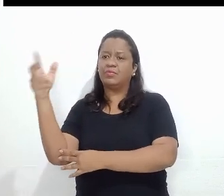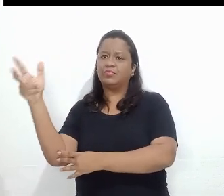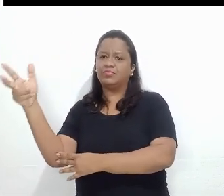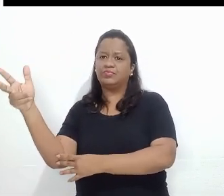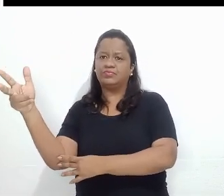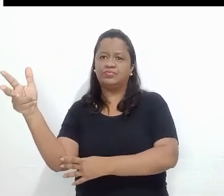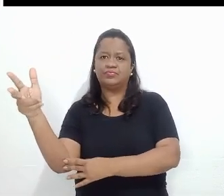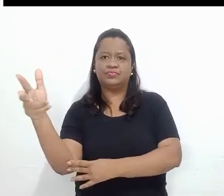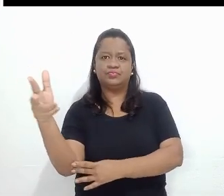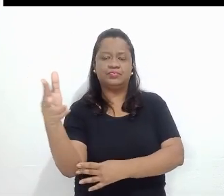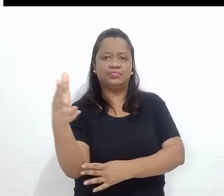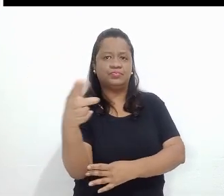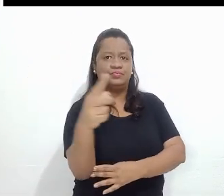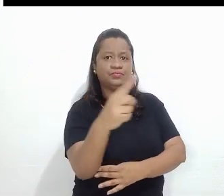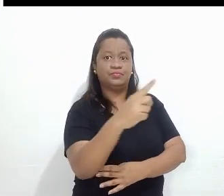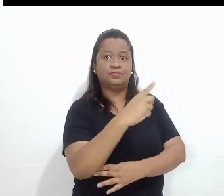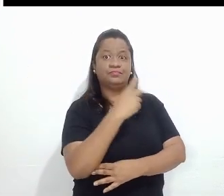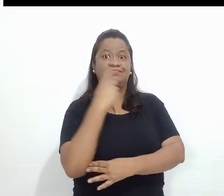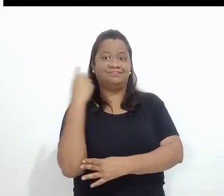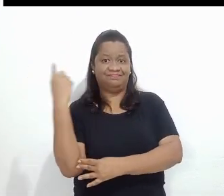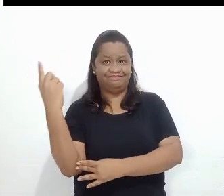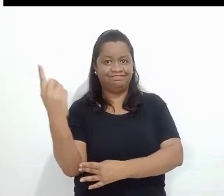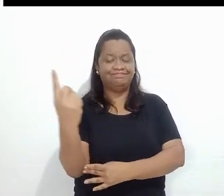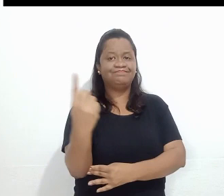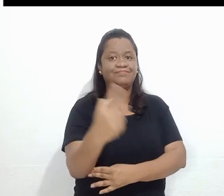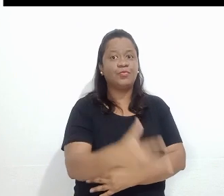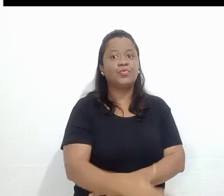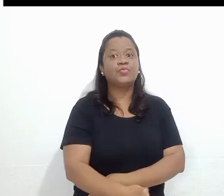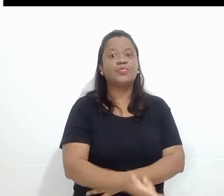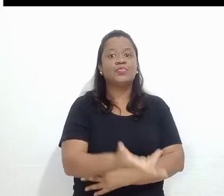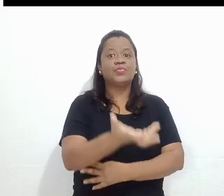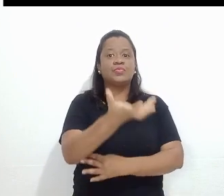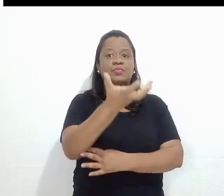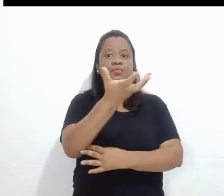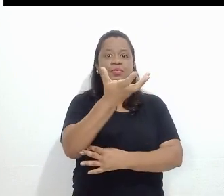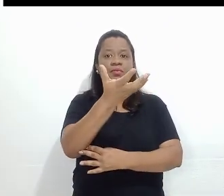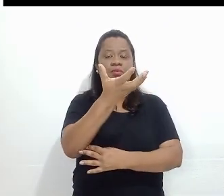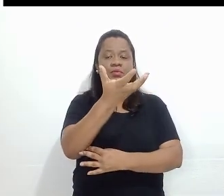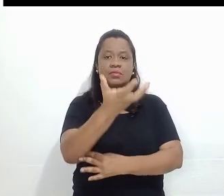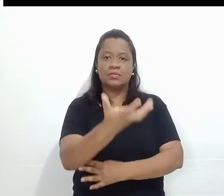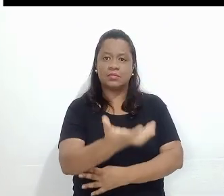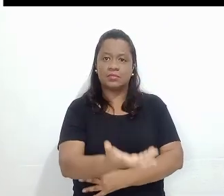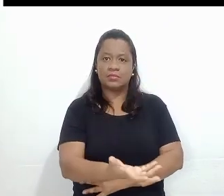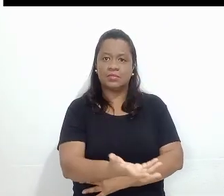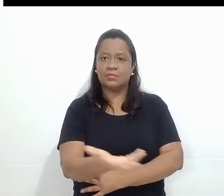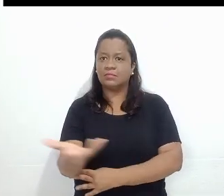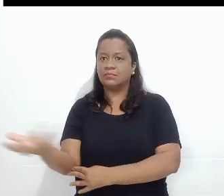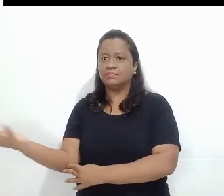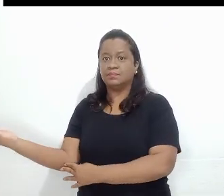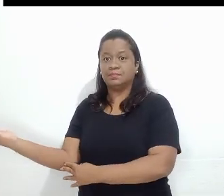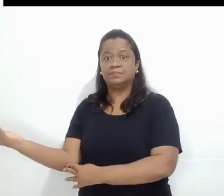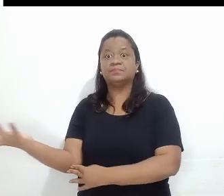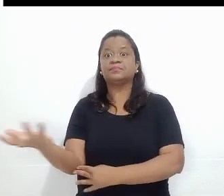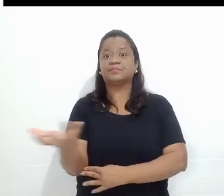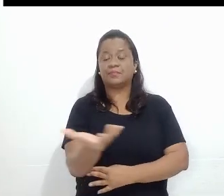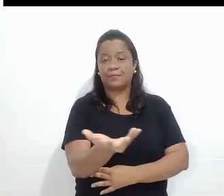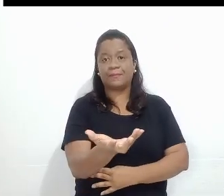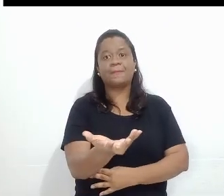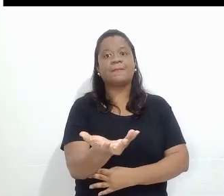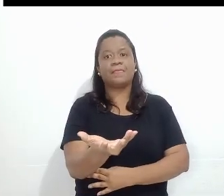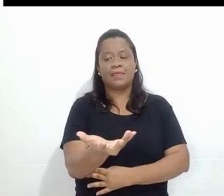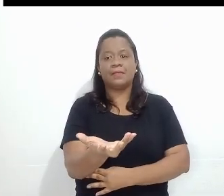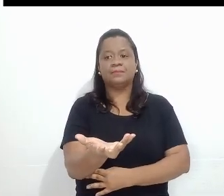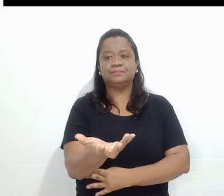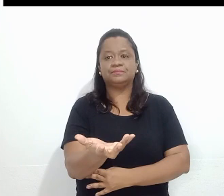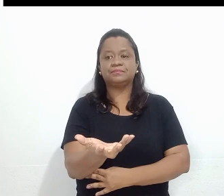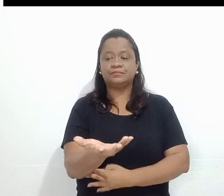do tripé, né? Subir, descer, pode fazer uma série de movimentos assim, para os lados e tal. Isso é uma grua,